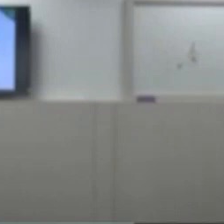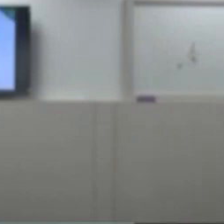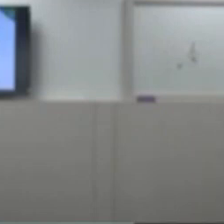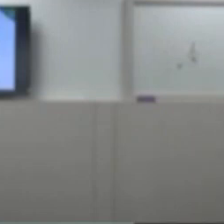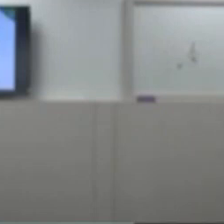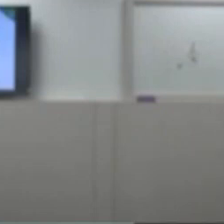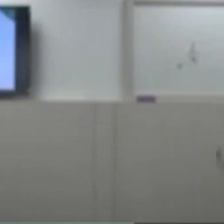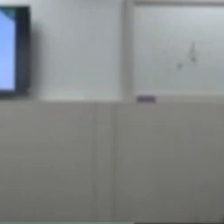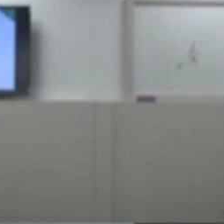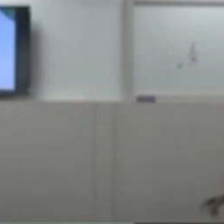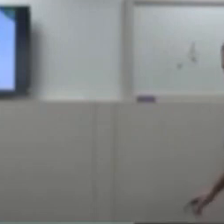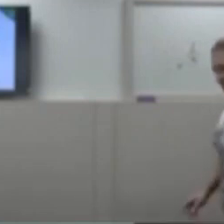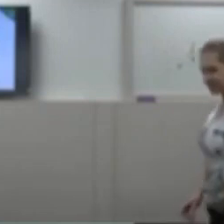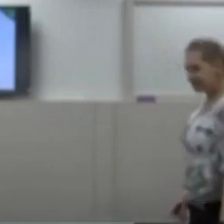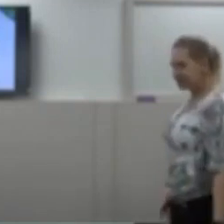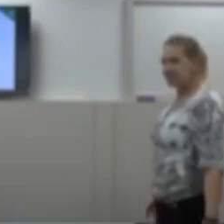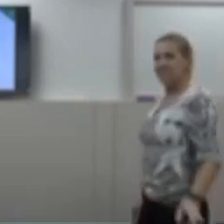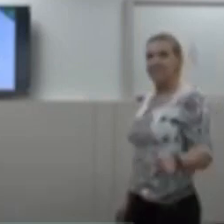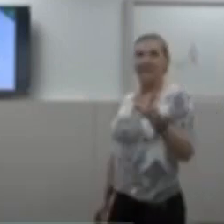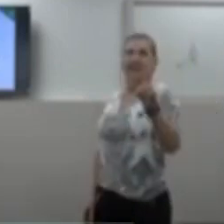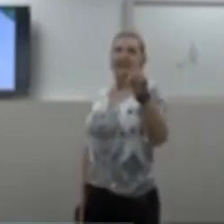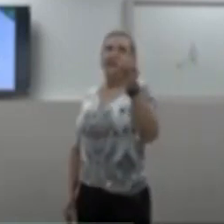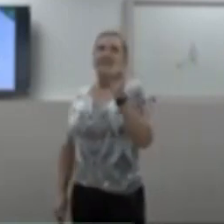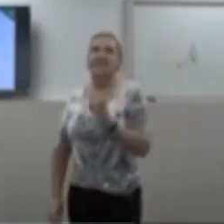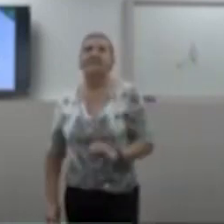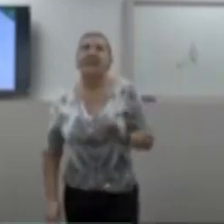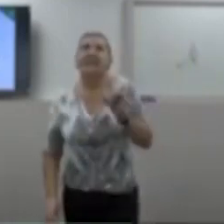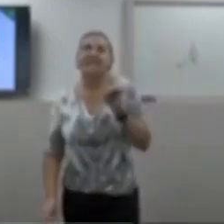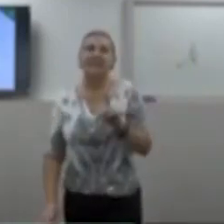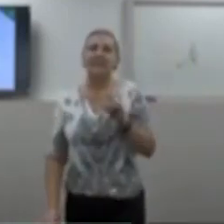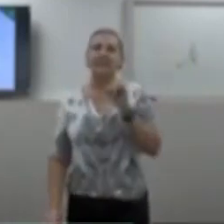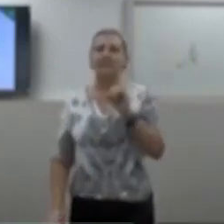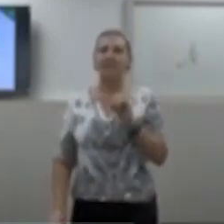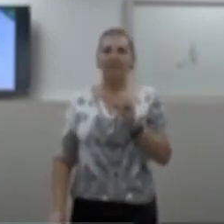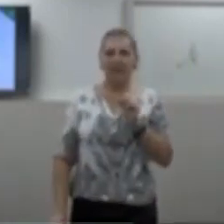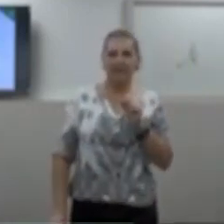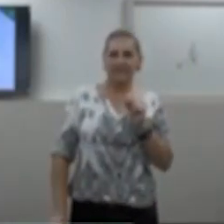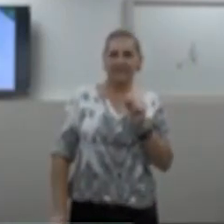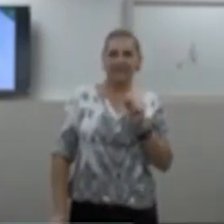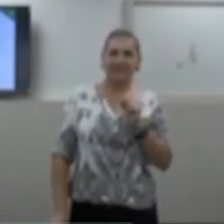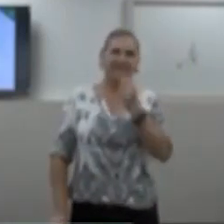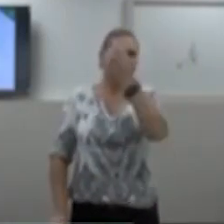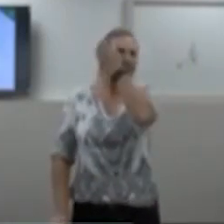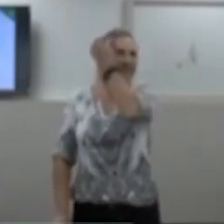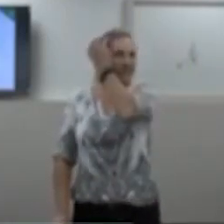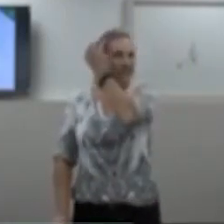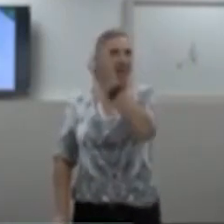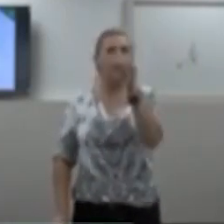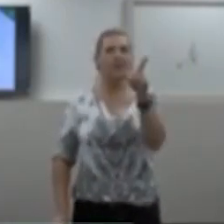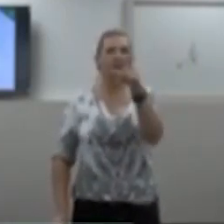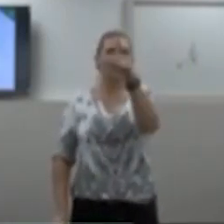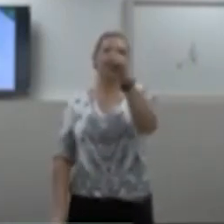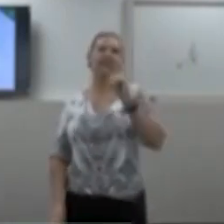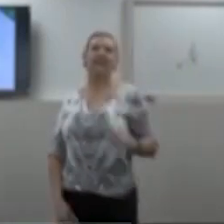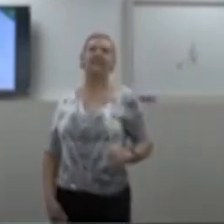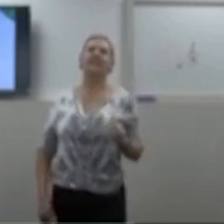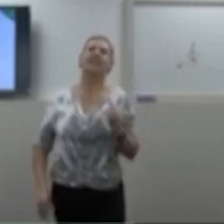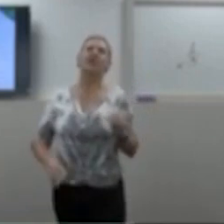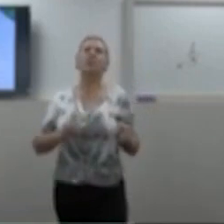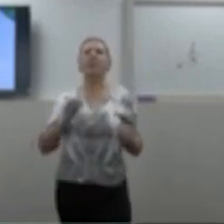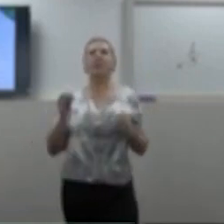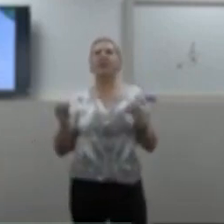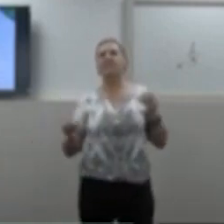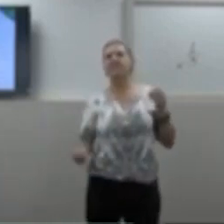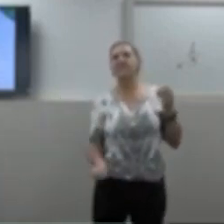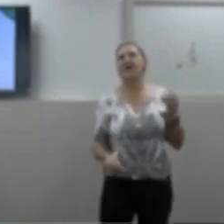Conseguiu? Conseguiu? Receita de pão caseiro. meio quilo de farinha